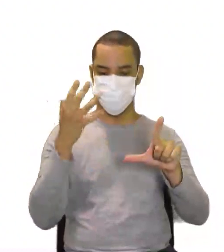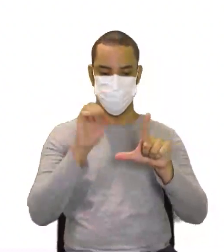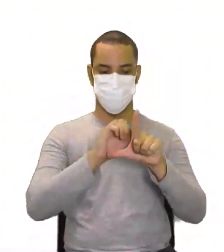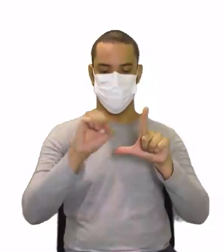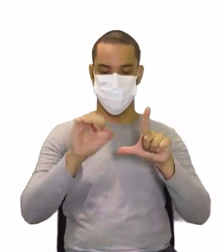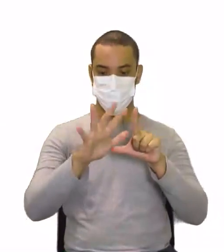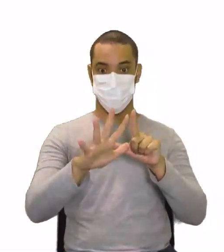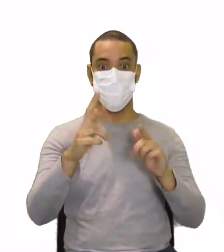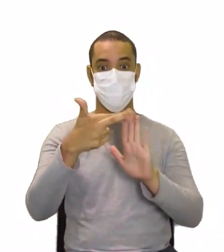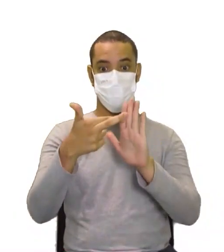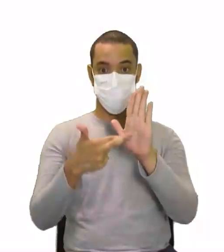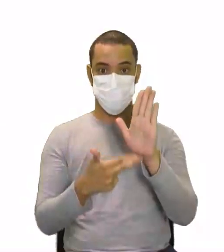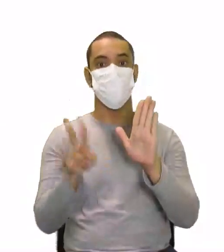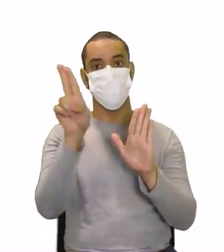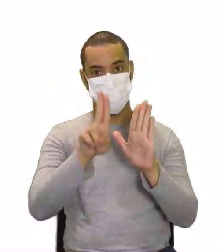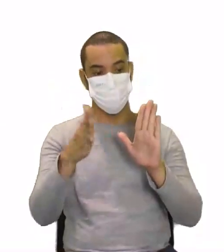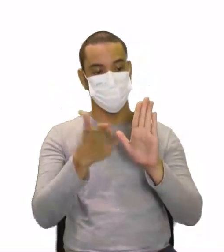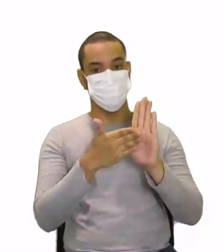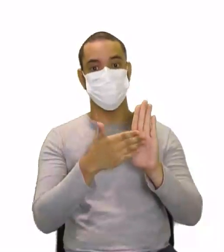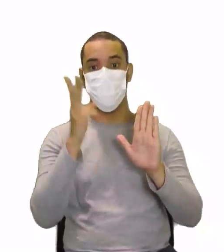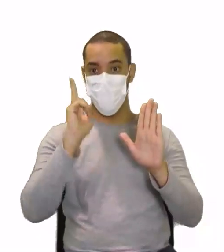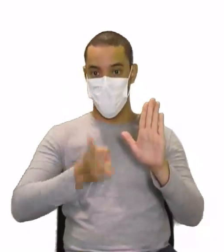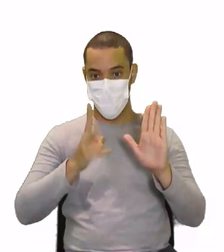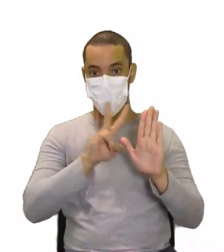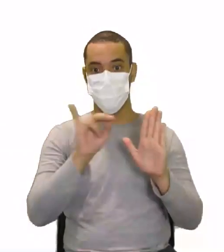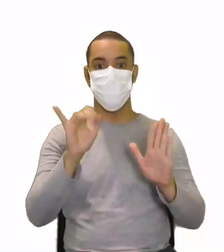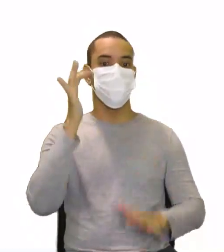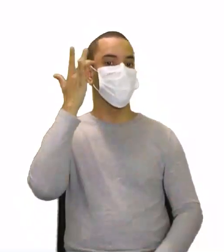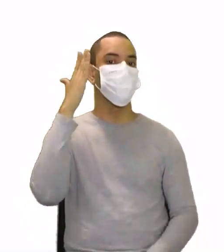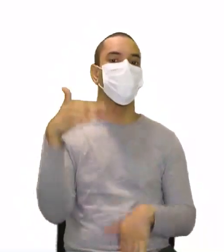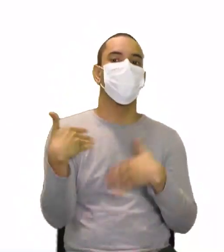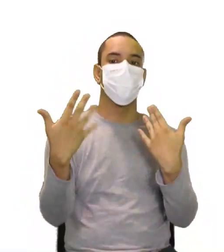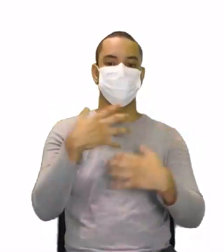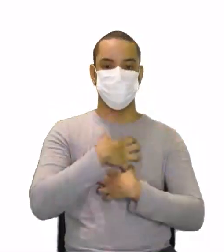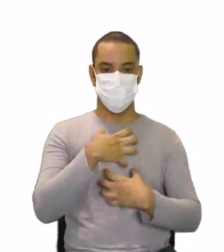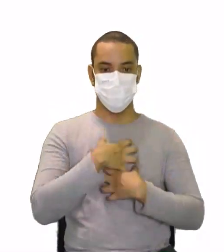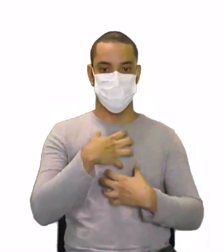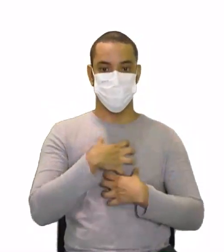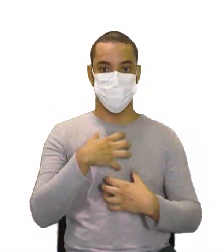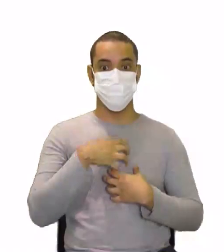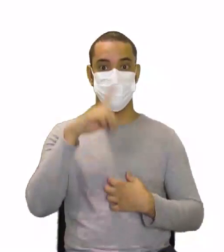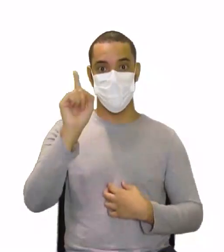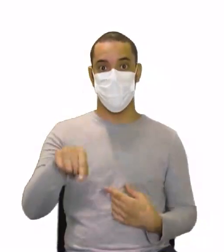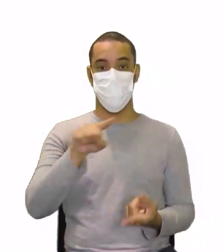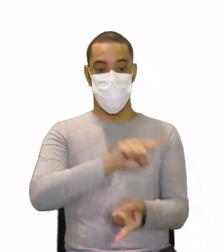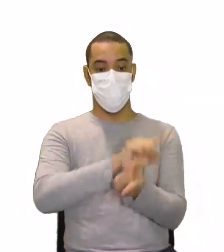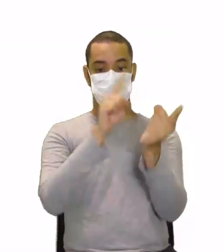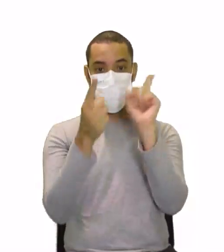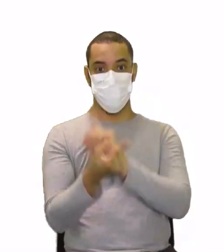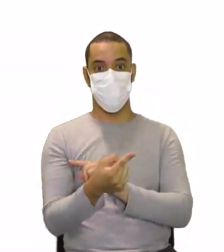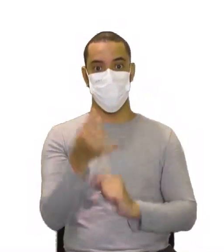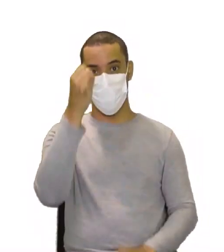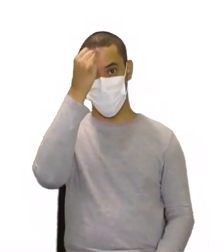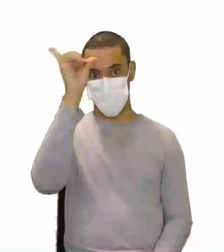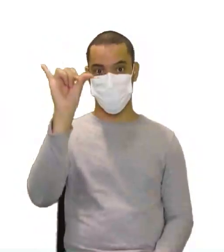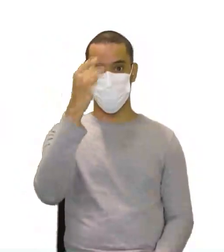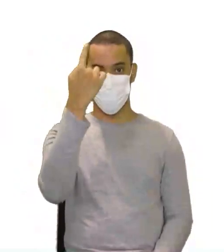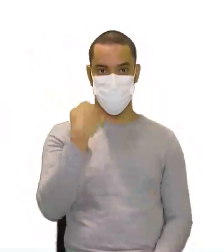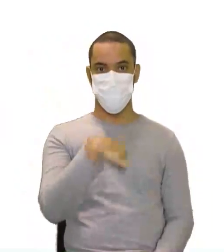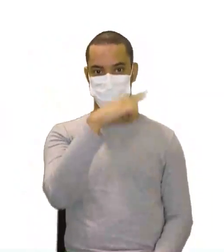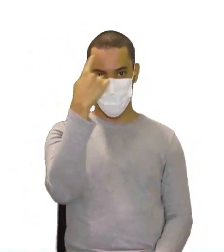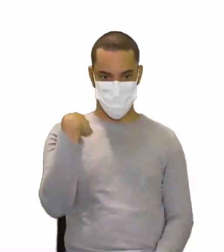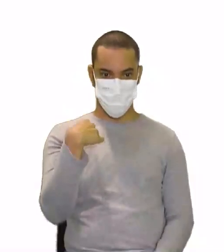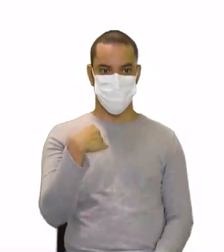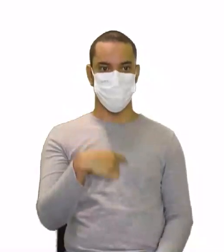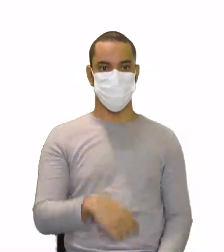a regrinha aí, você vai achar que é no sentido contrário. Então, a corrente elétrica vai estar